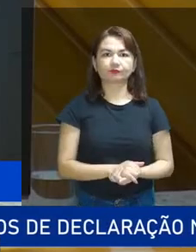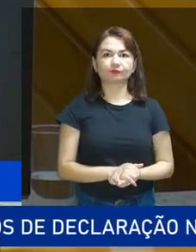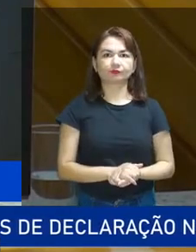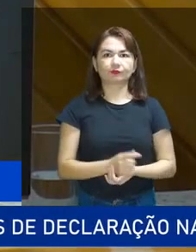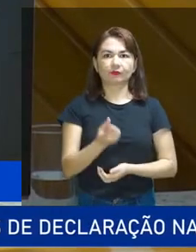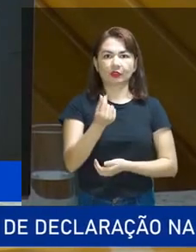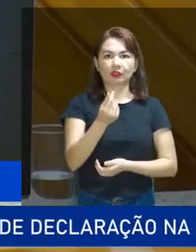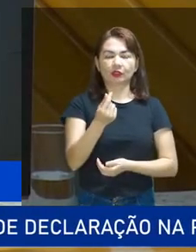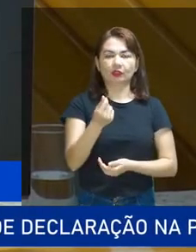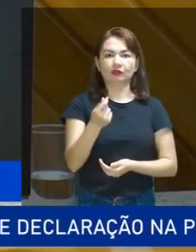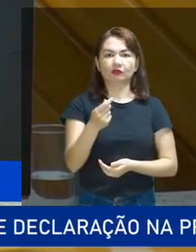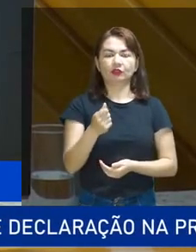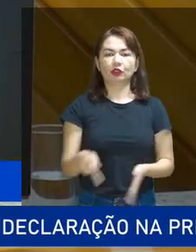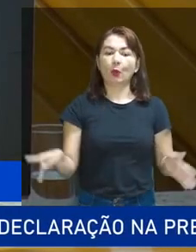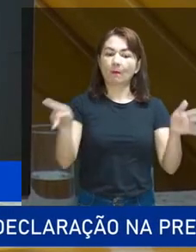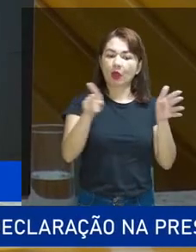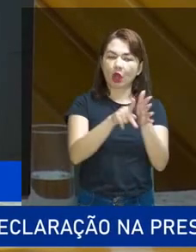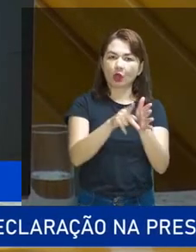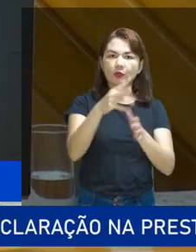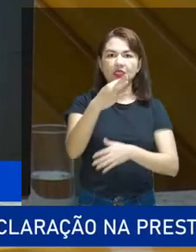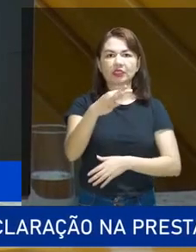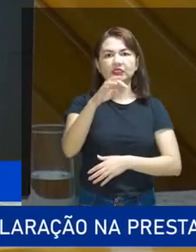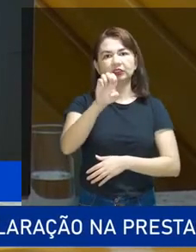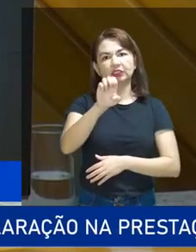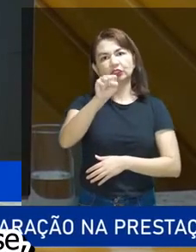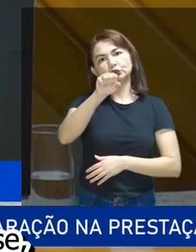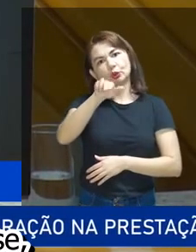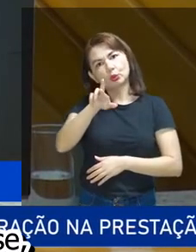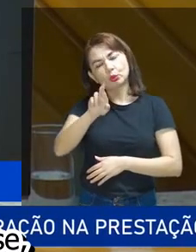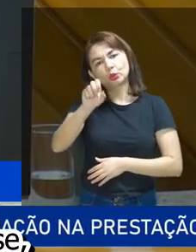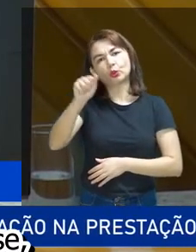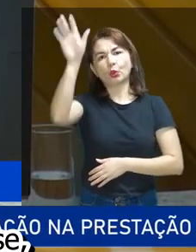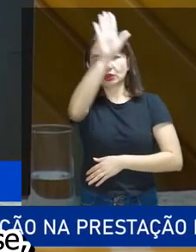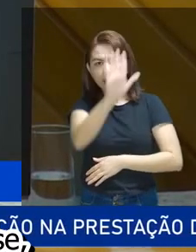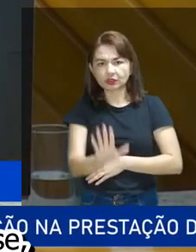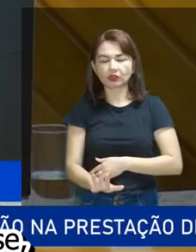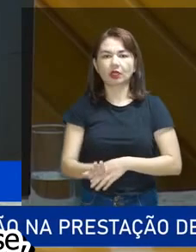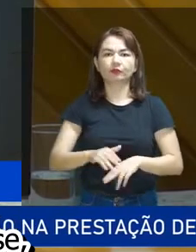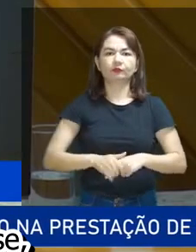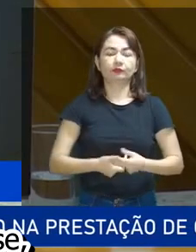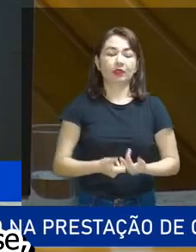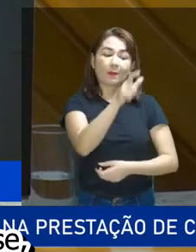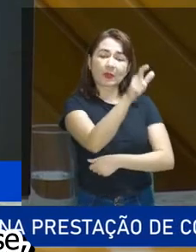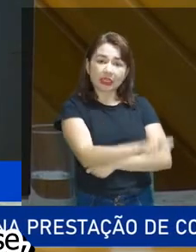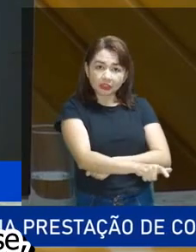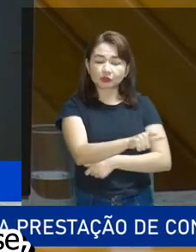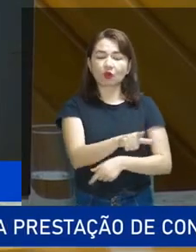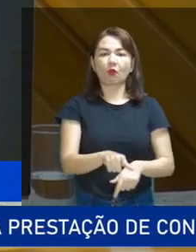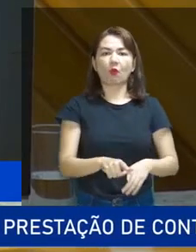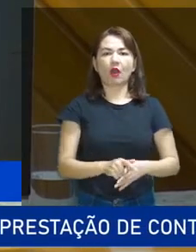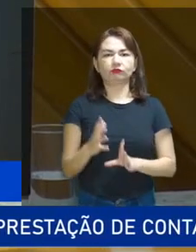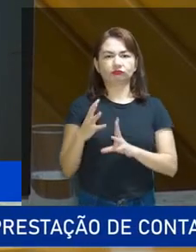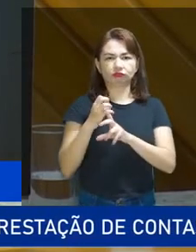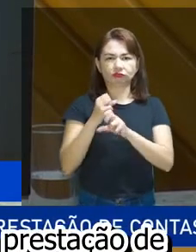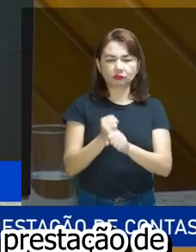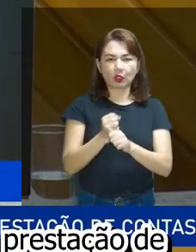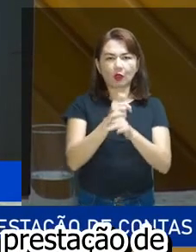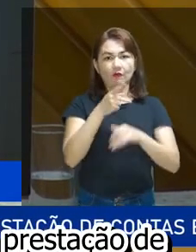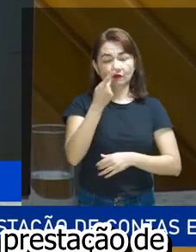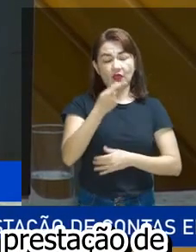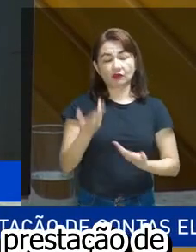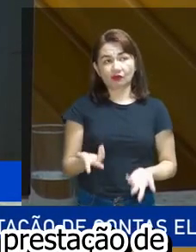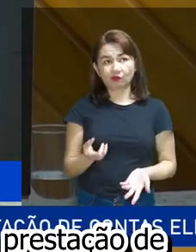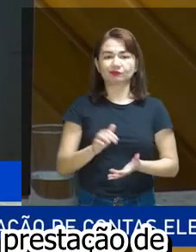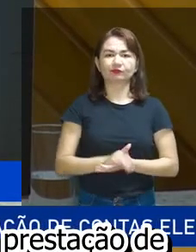de valores ao Tesouro Nacional. Pois bem, o embargante sustentou, em síntese, que a